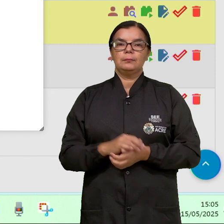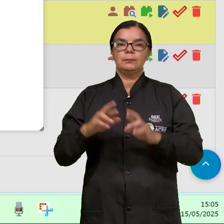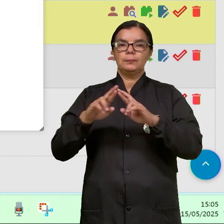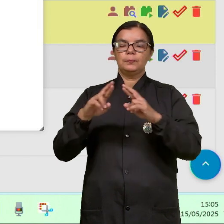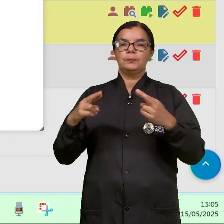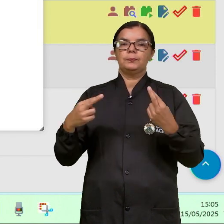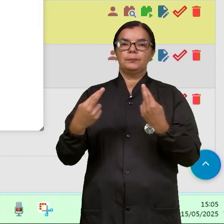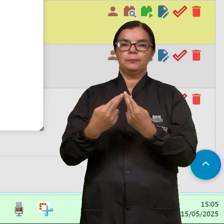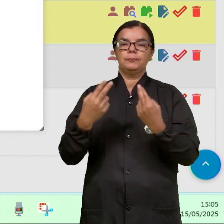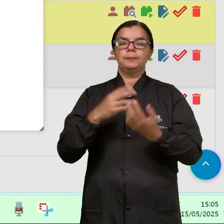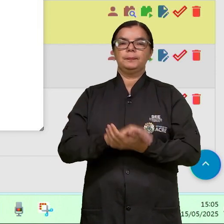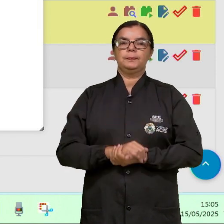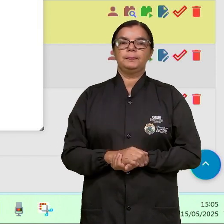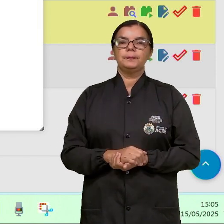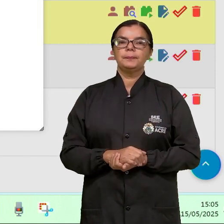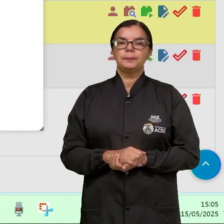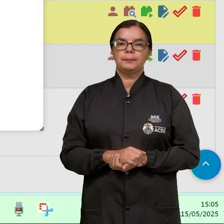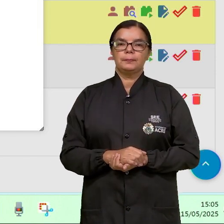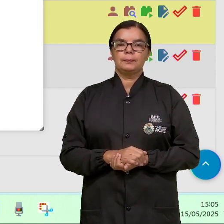reunião A